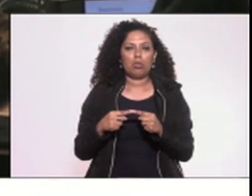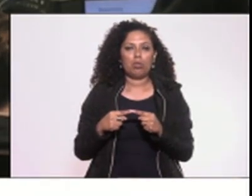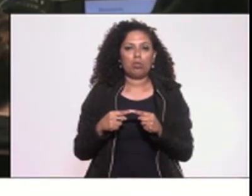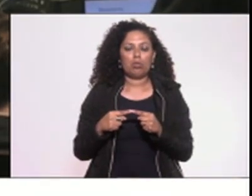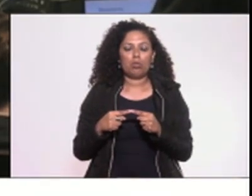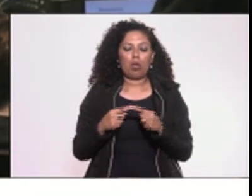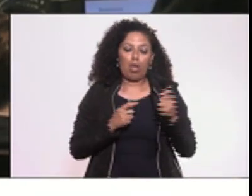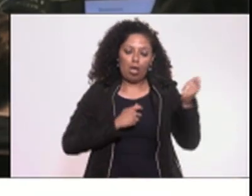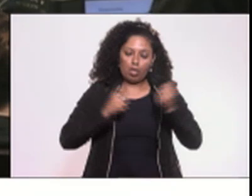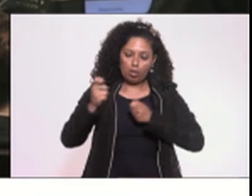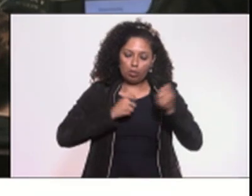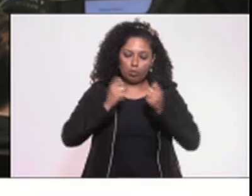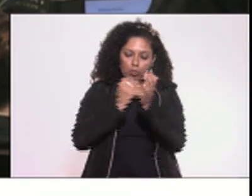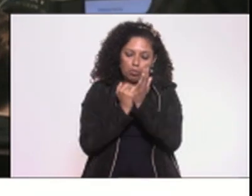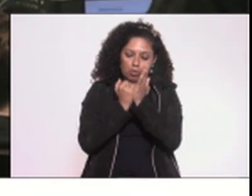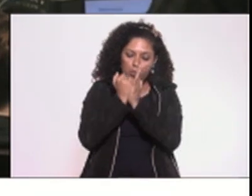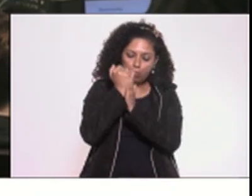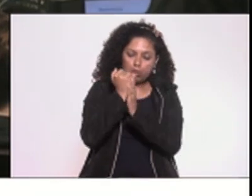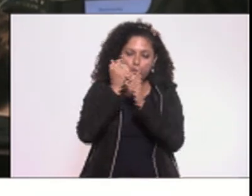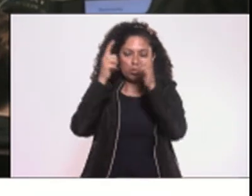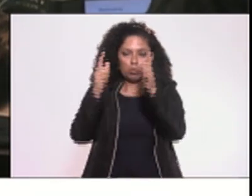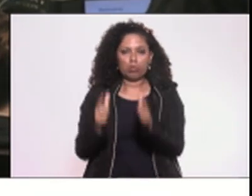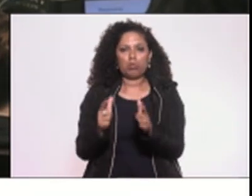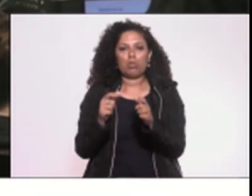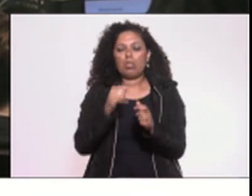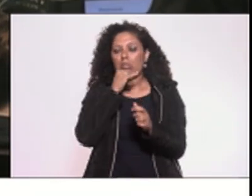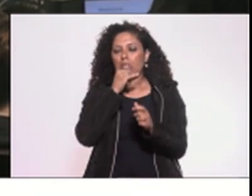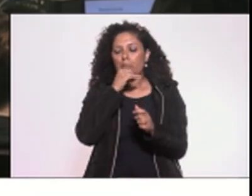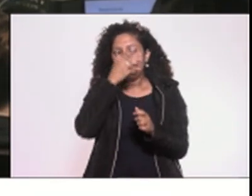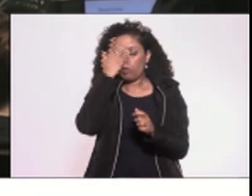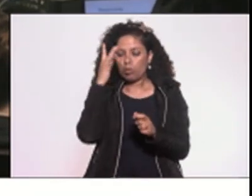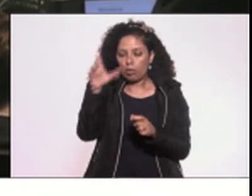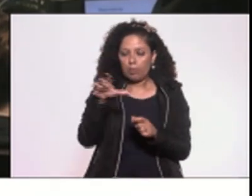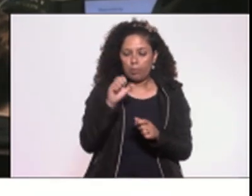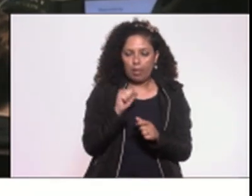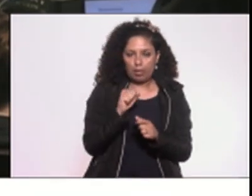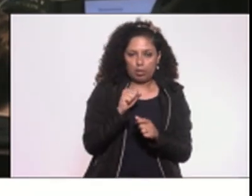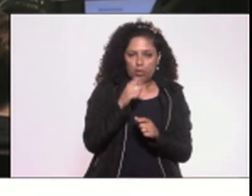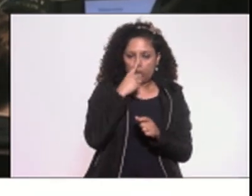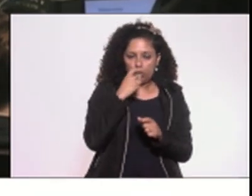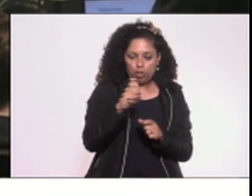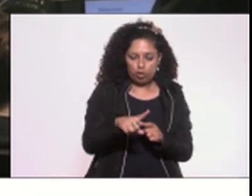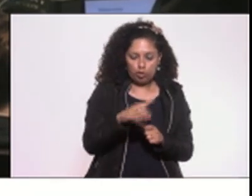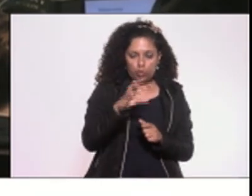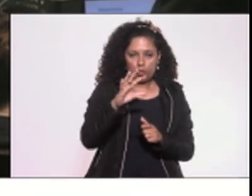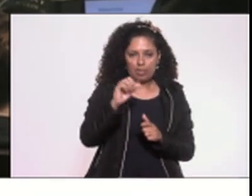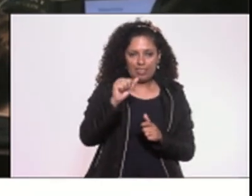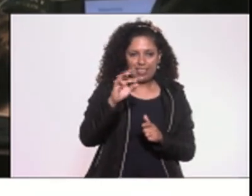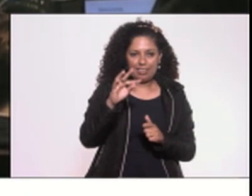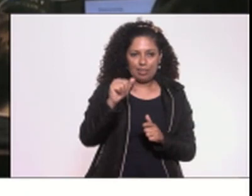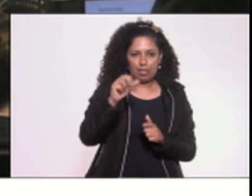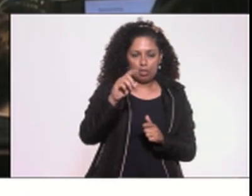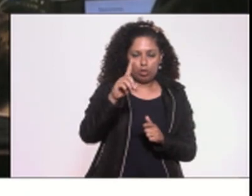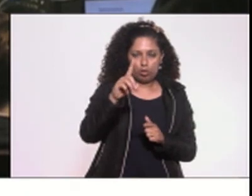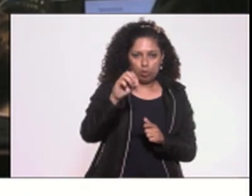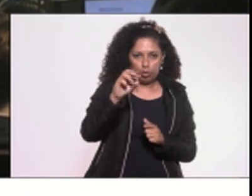da economia local, onde o catador ou o cidadão consiga